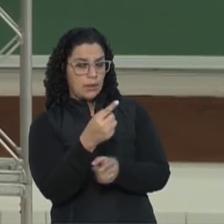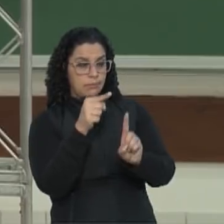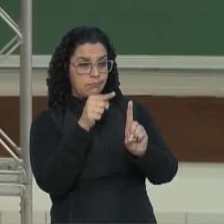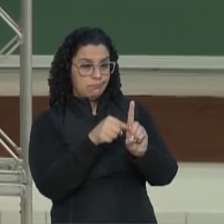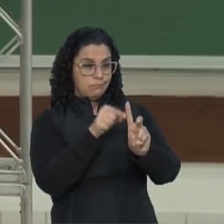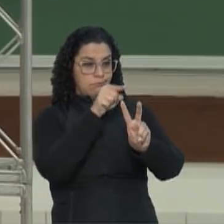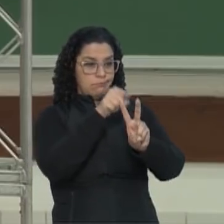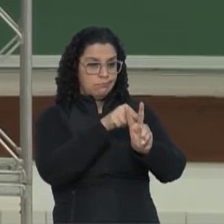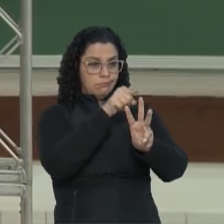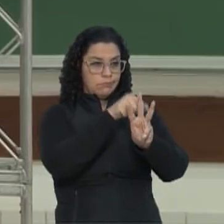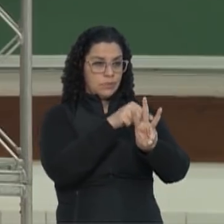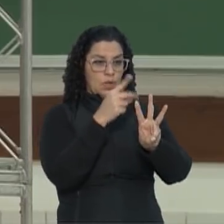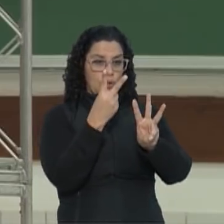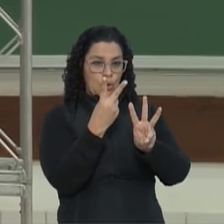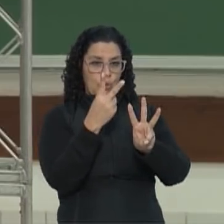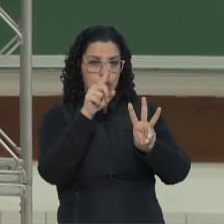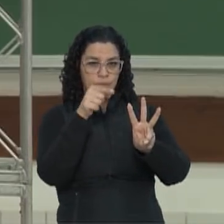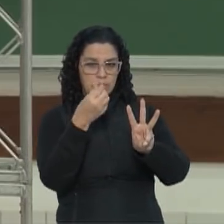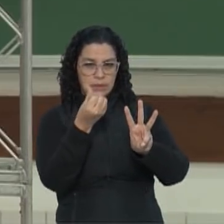caderno custou R$